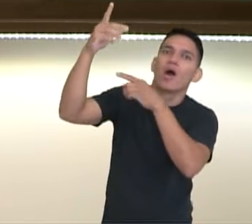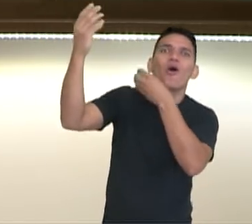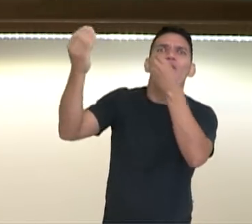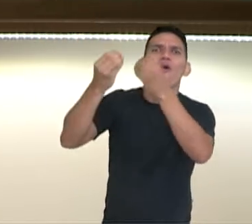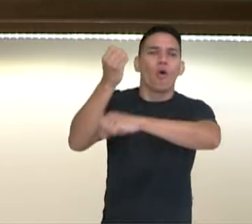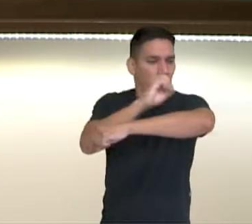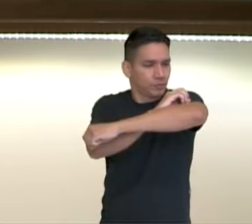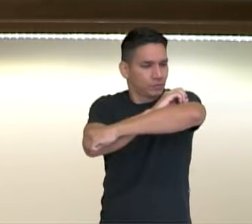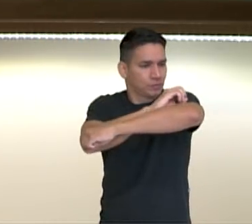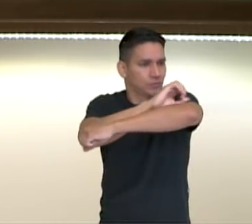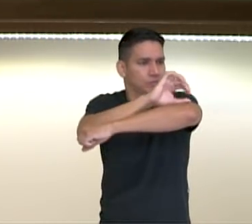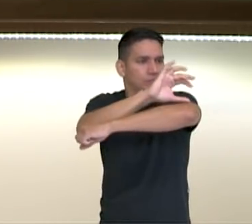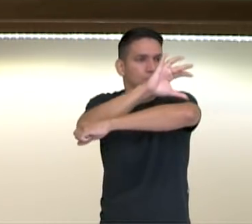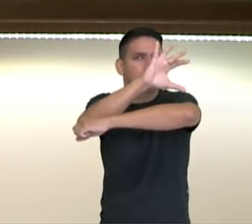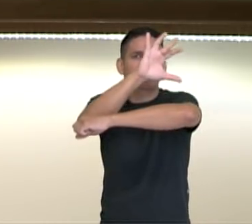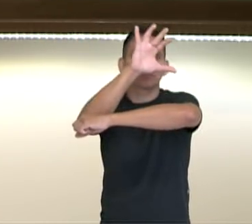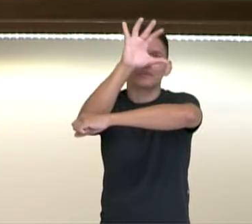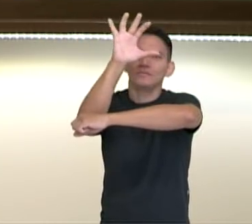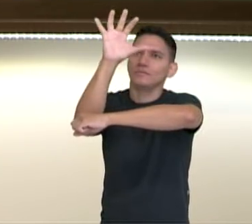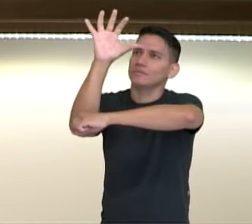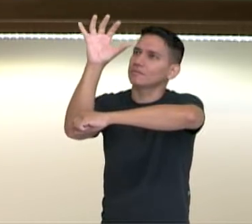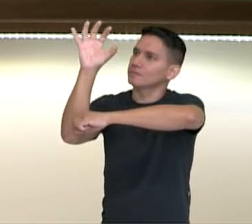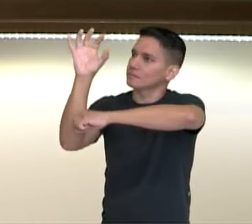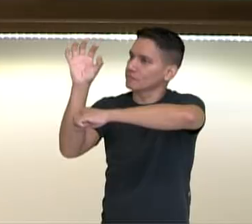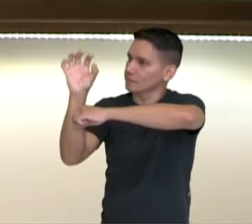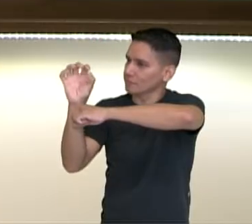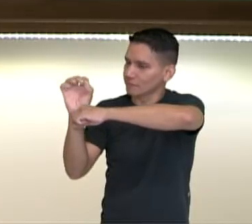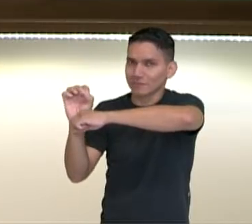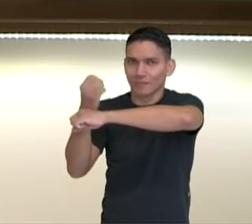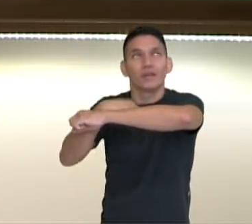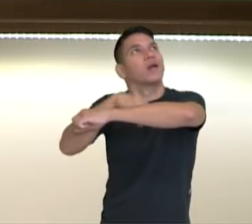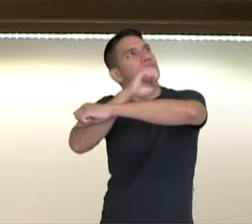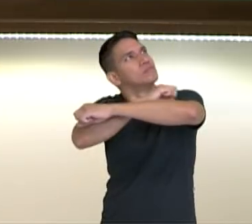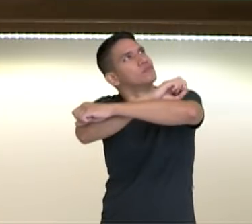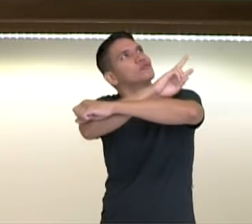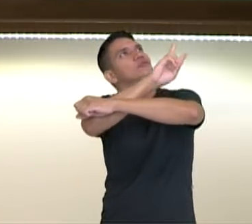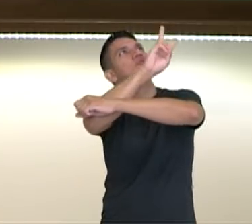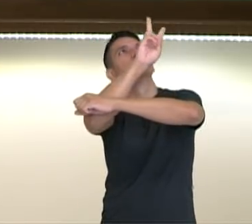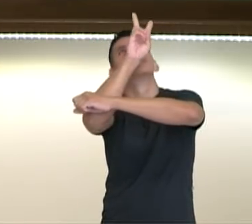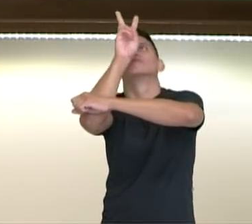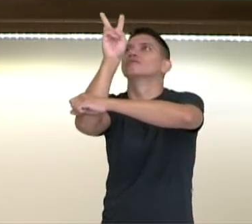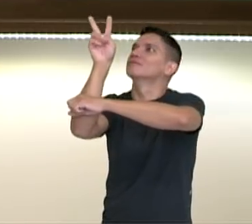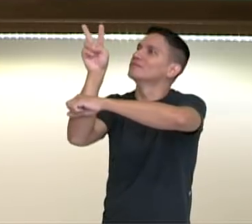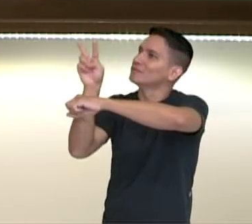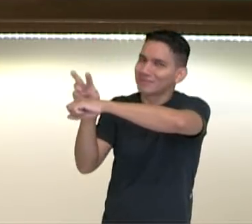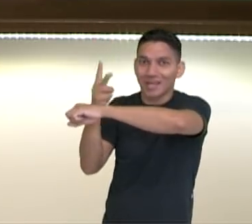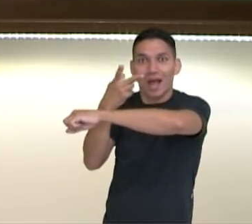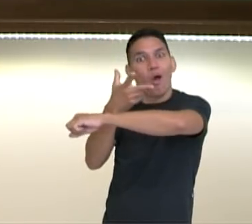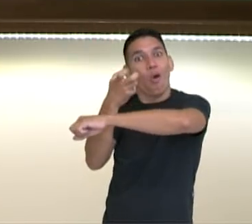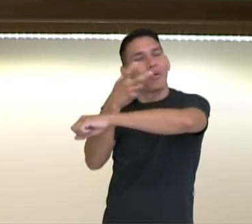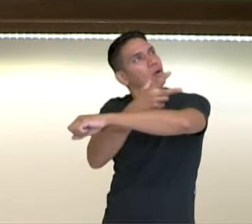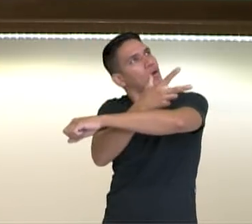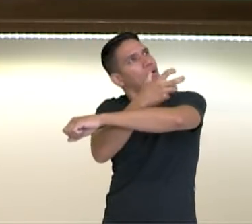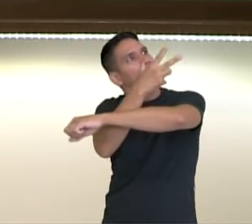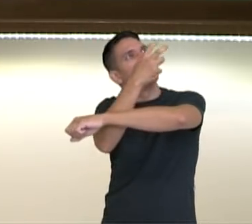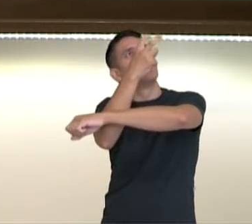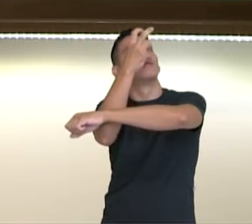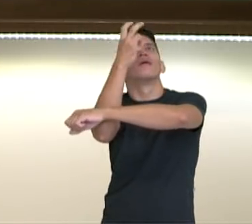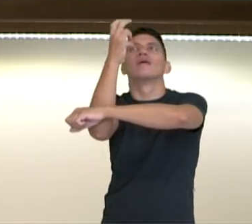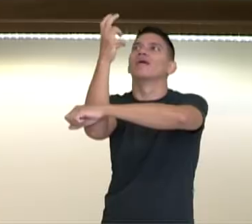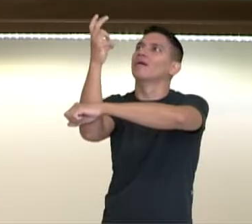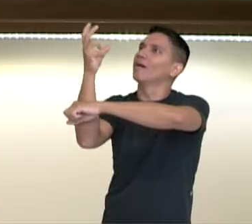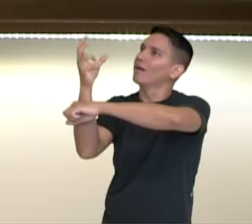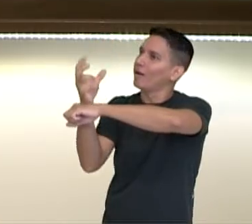céu ao longo do dia, e a partir dessa observação foram estabelecidos alguns elementos ali